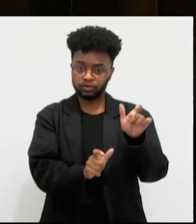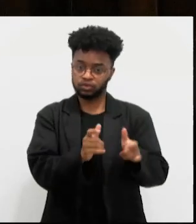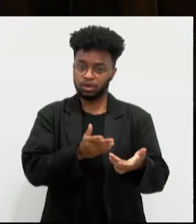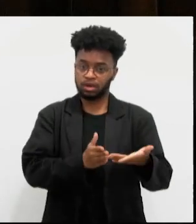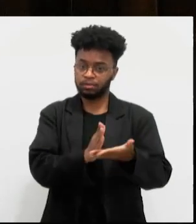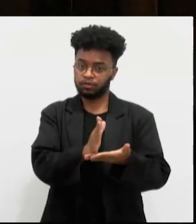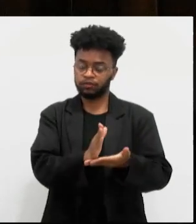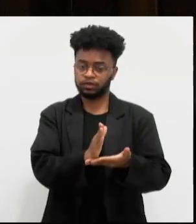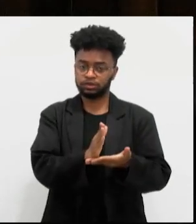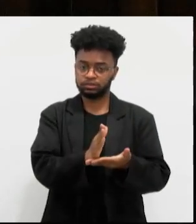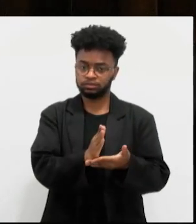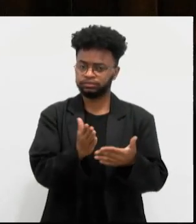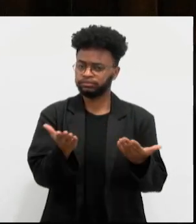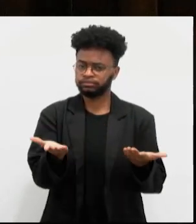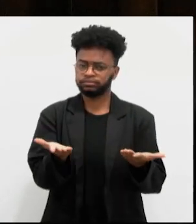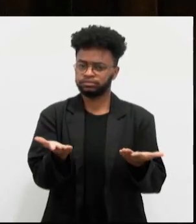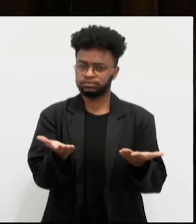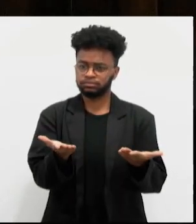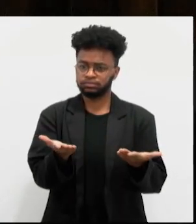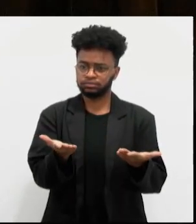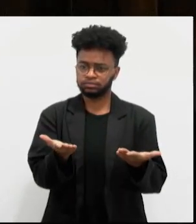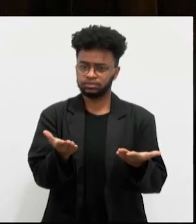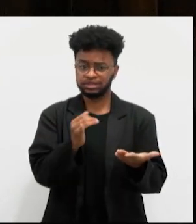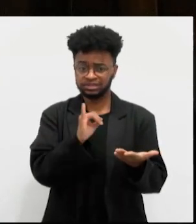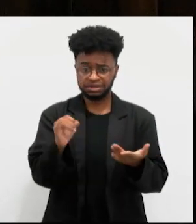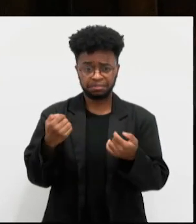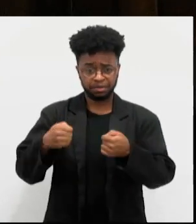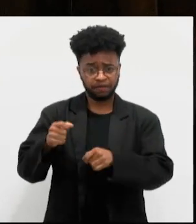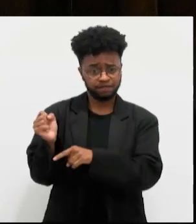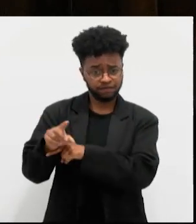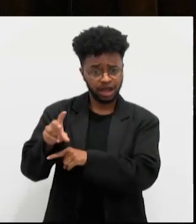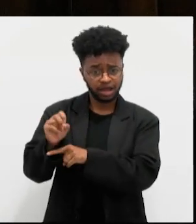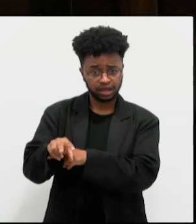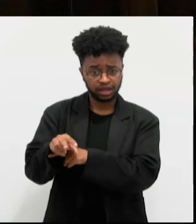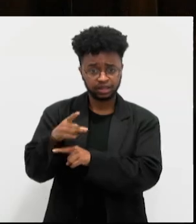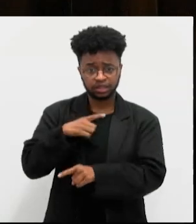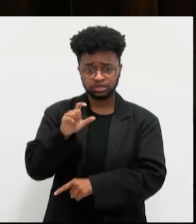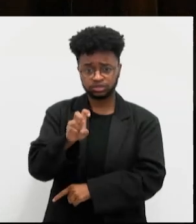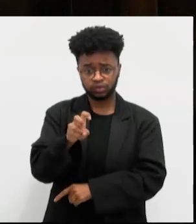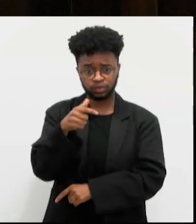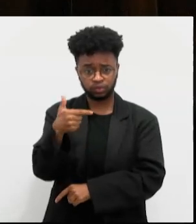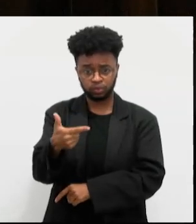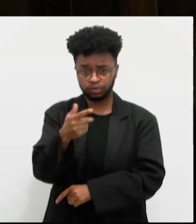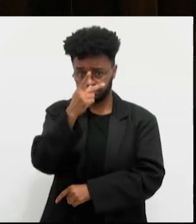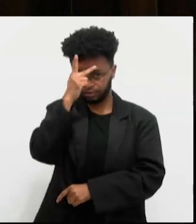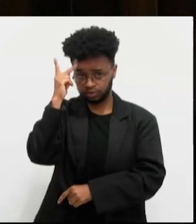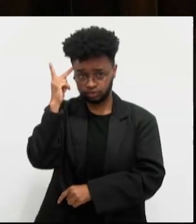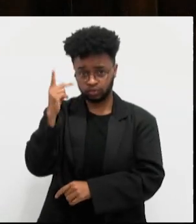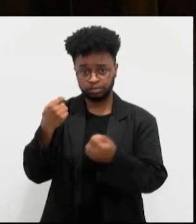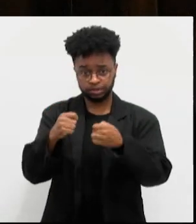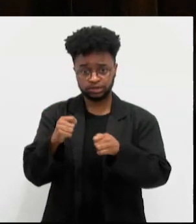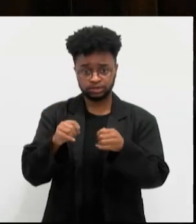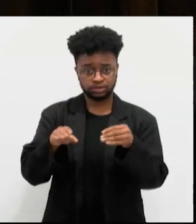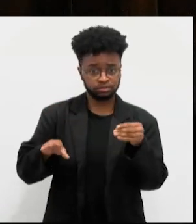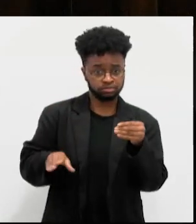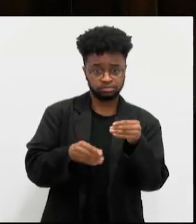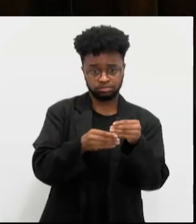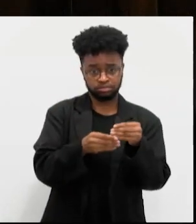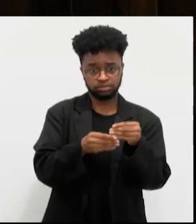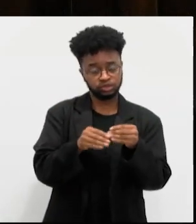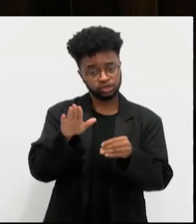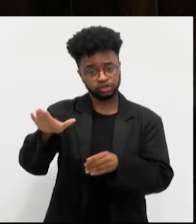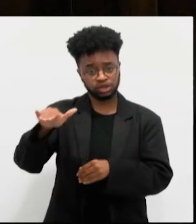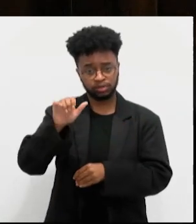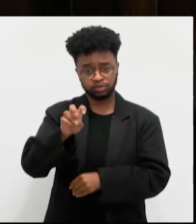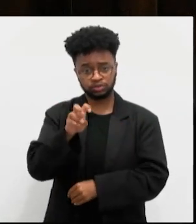aptos. Ora, se está precisando de vaga, tem uns 52 que estariam incorporados, chama os